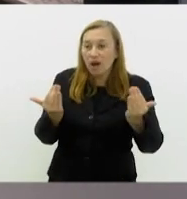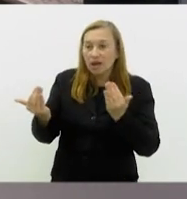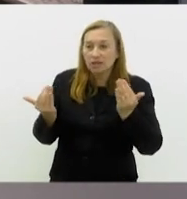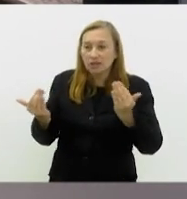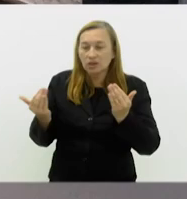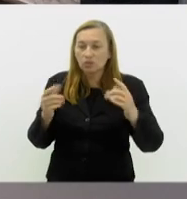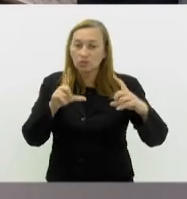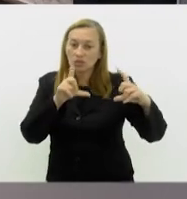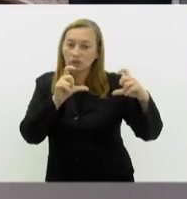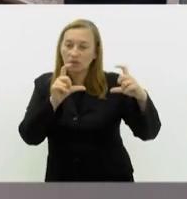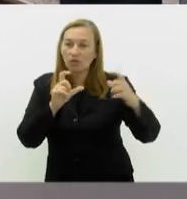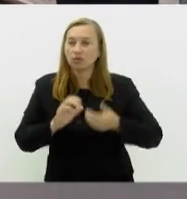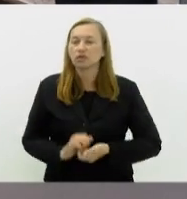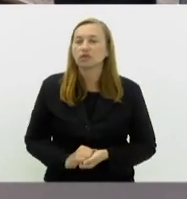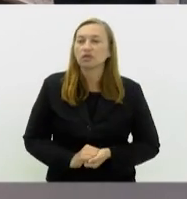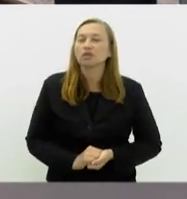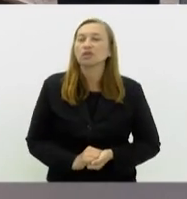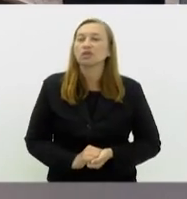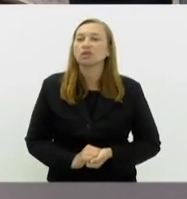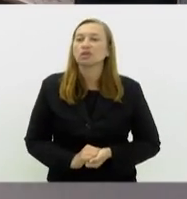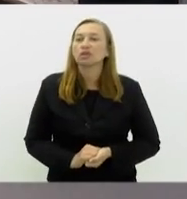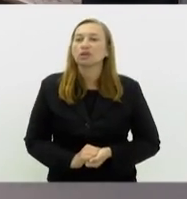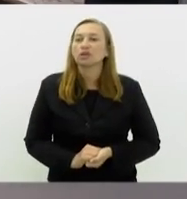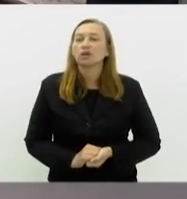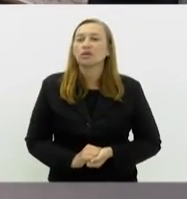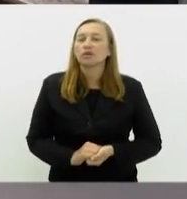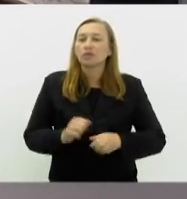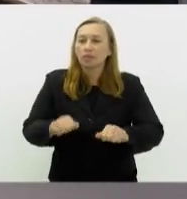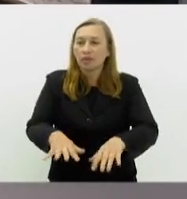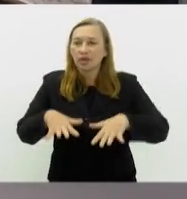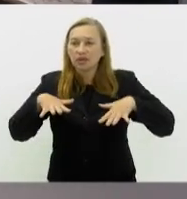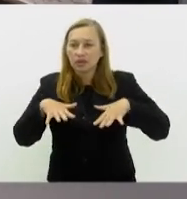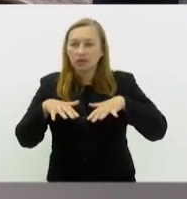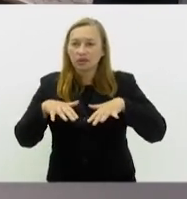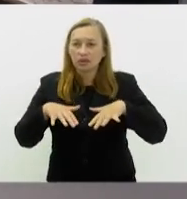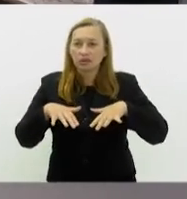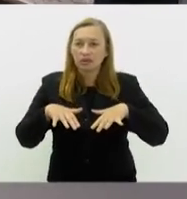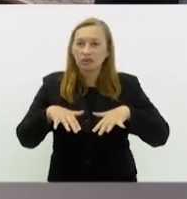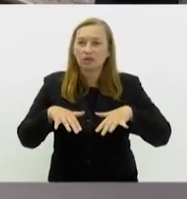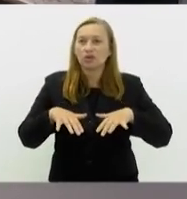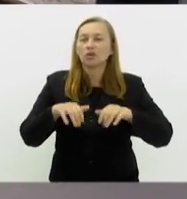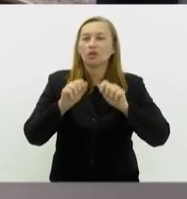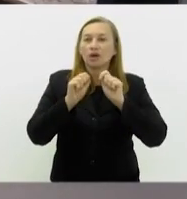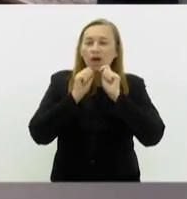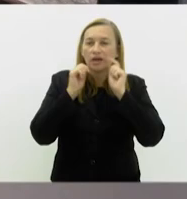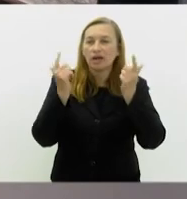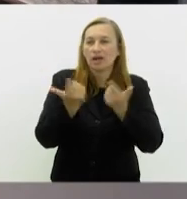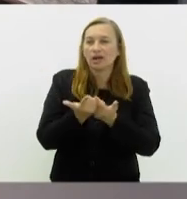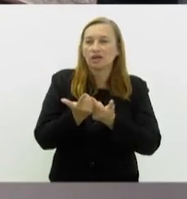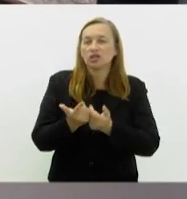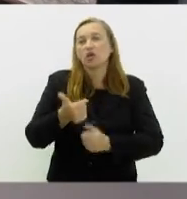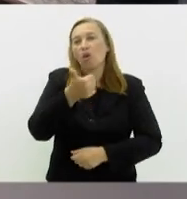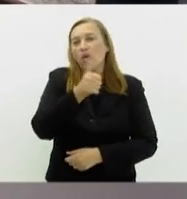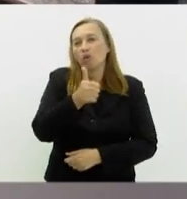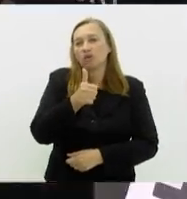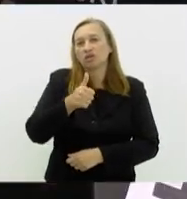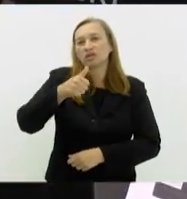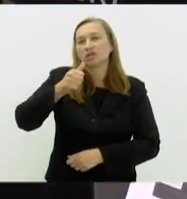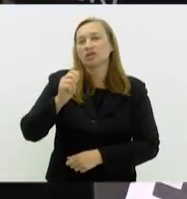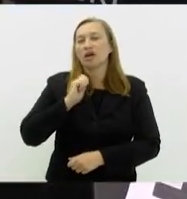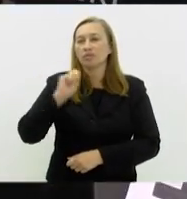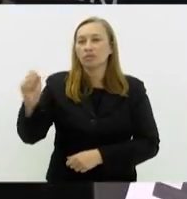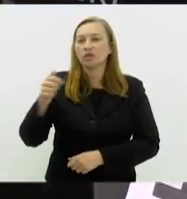facial plenário Edifício Lúcio Costa 11 de abril de 24 muito obrigada Deputado Júlio